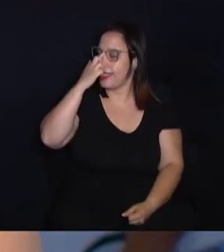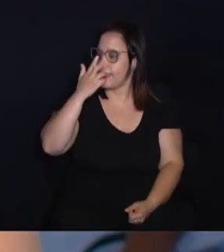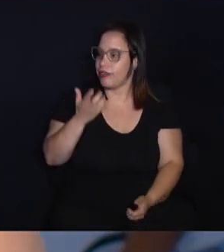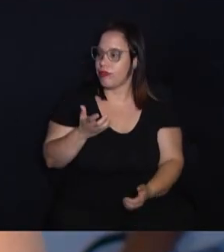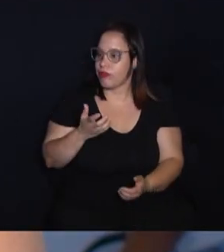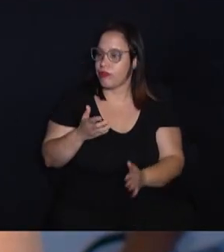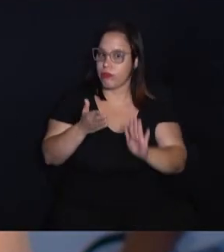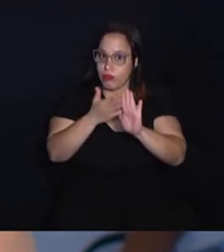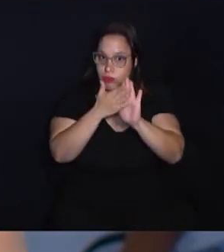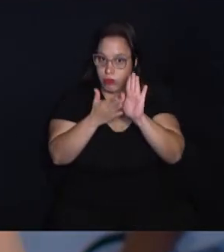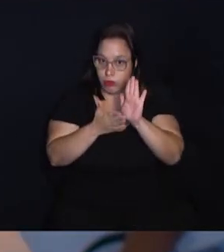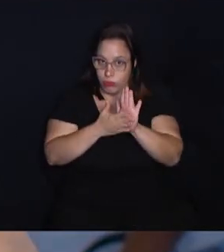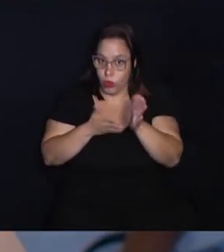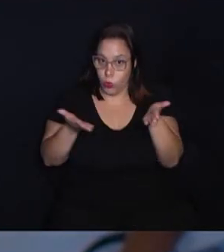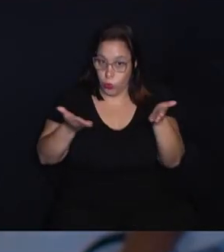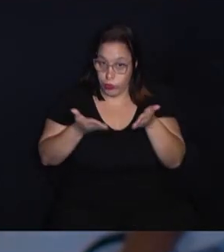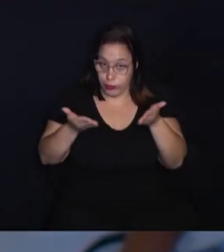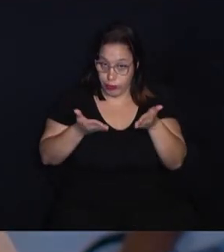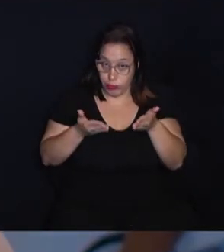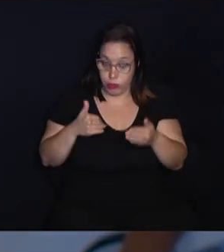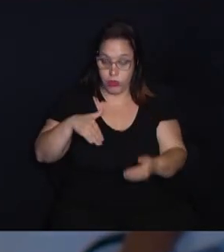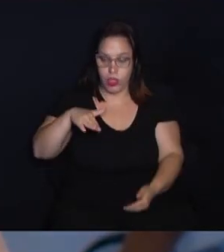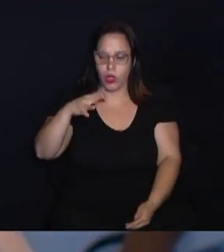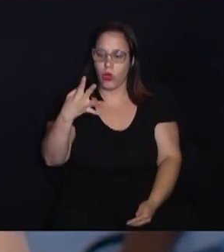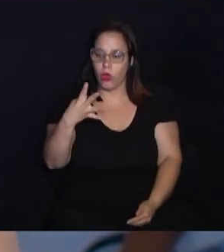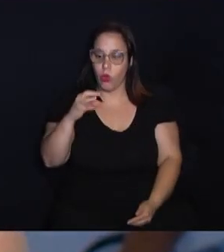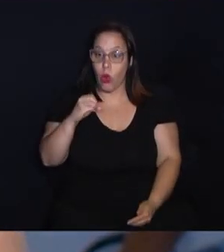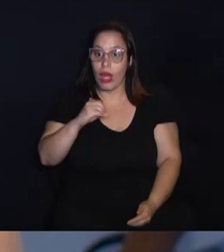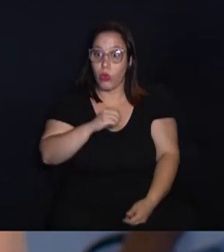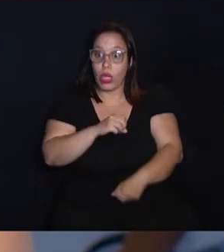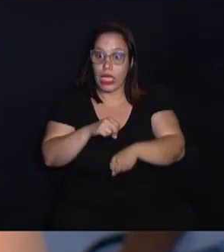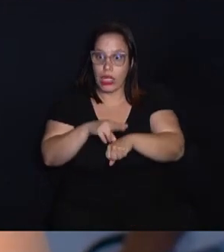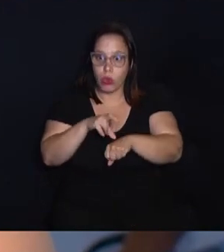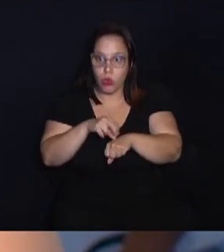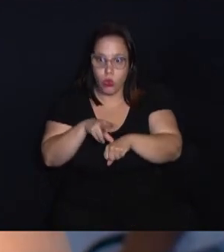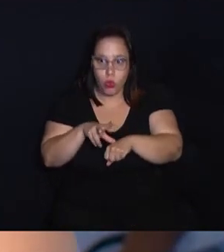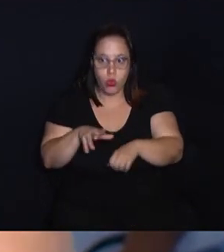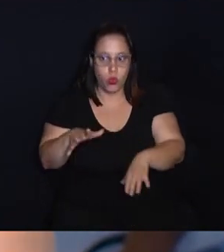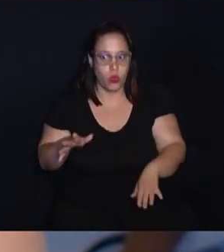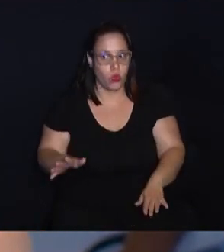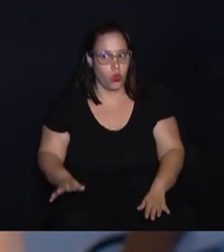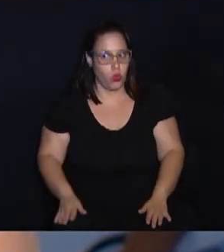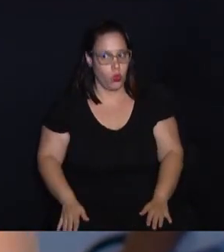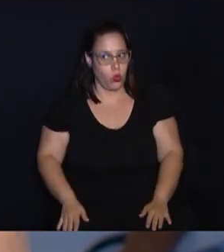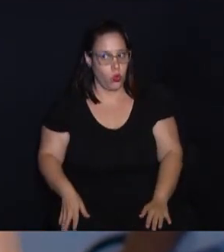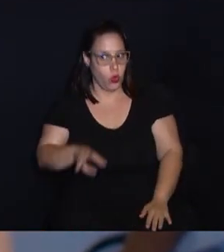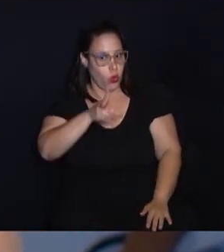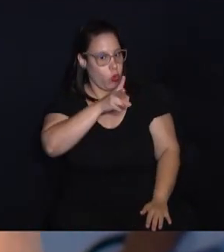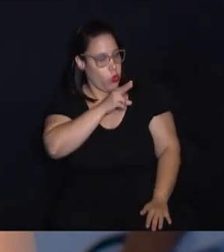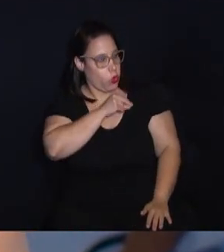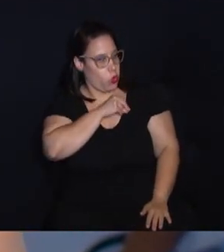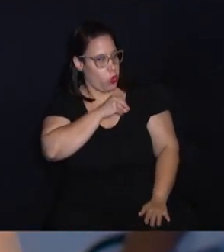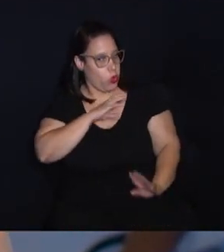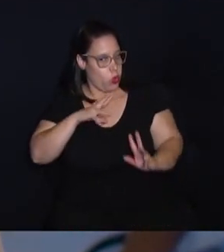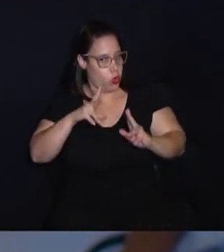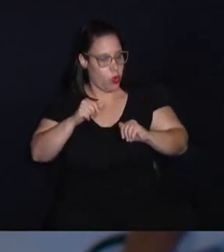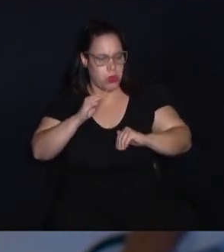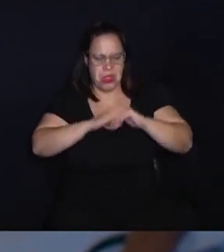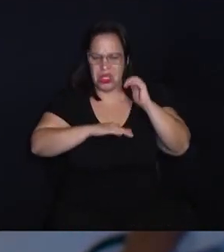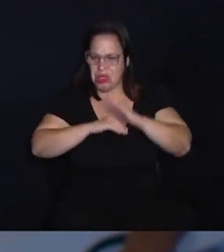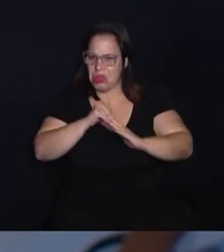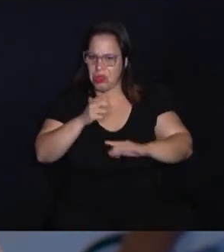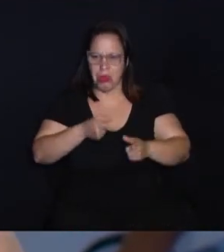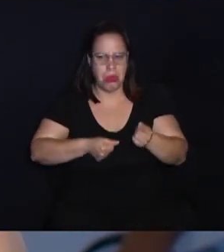painel do CEPAT inicia hoje com mais de 450 vagas, com todos os setores